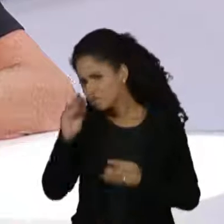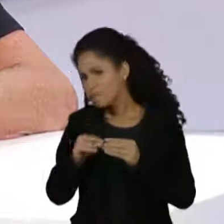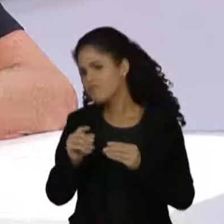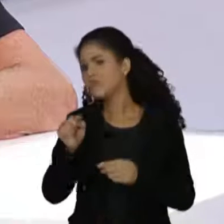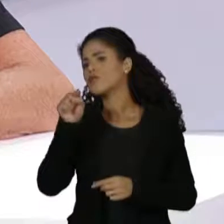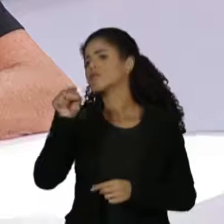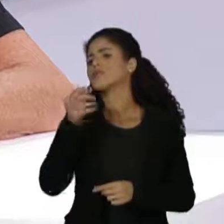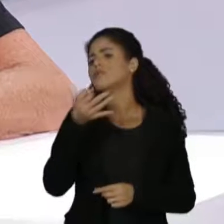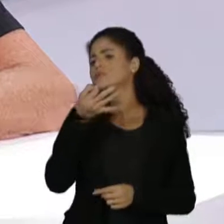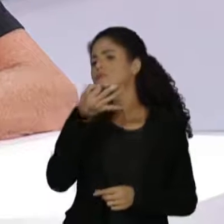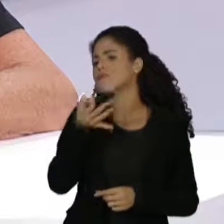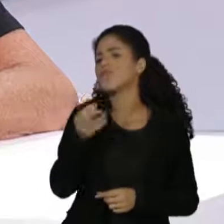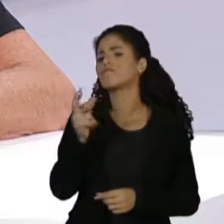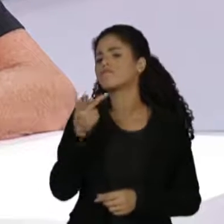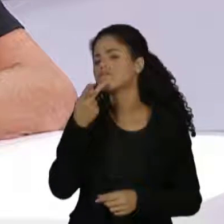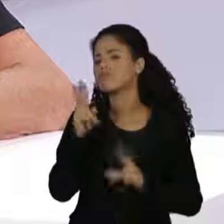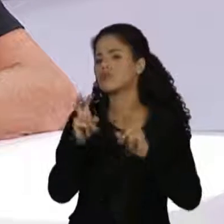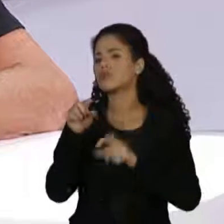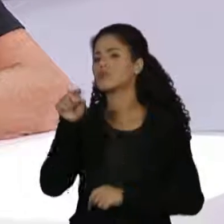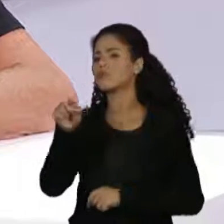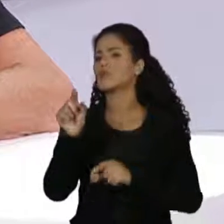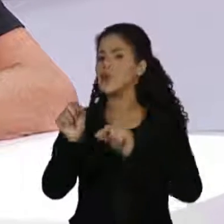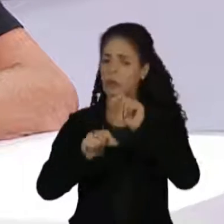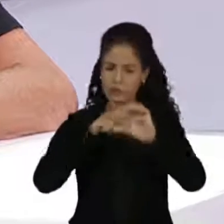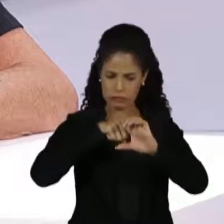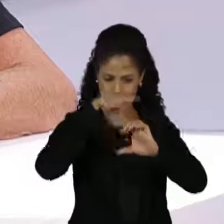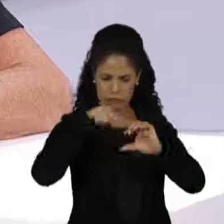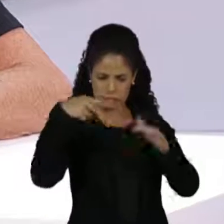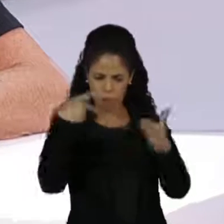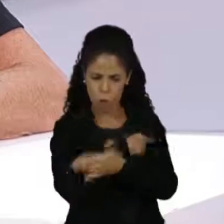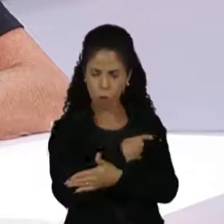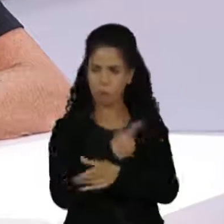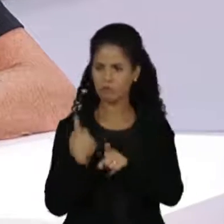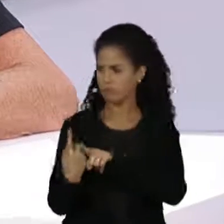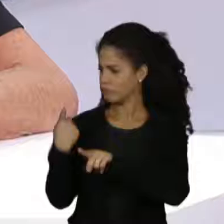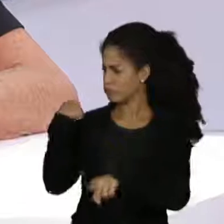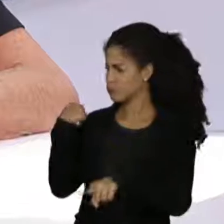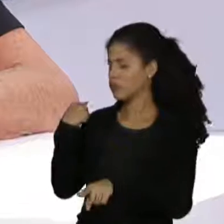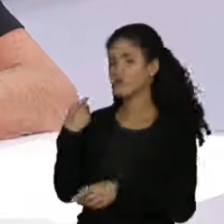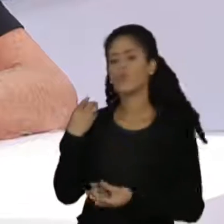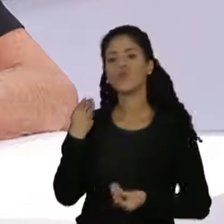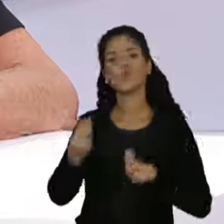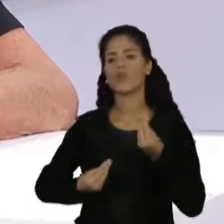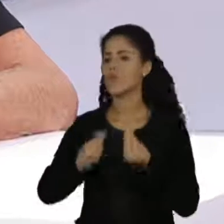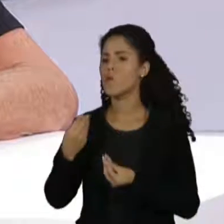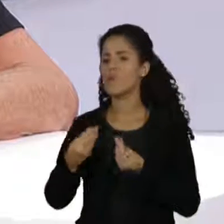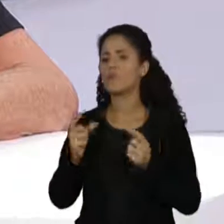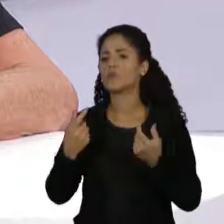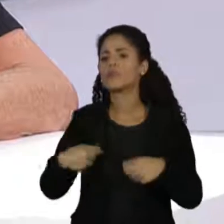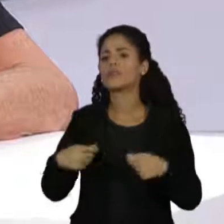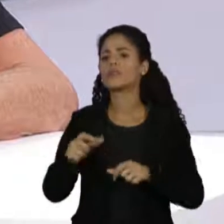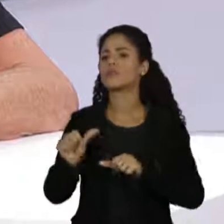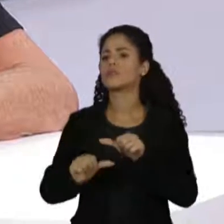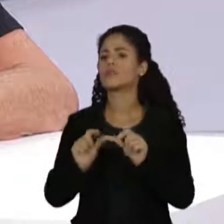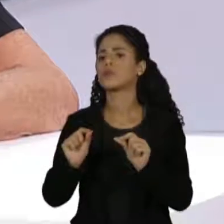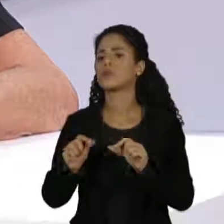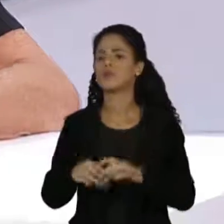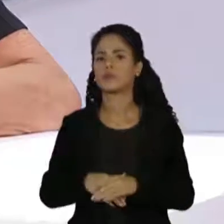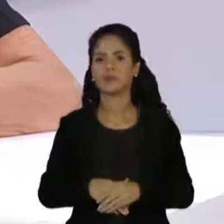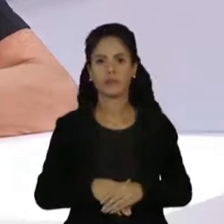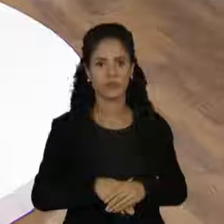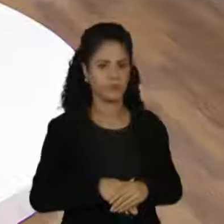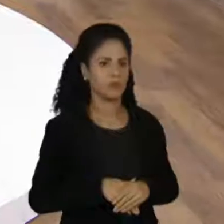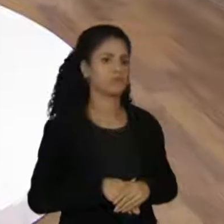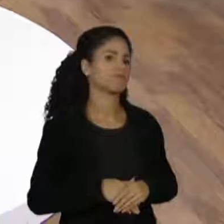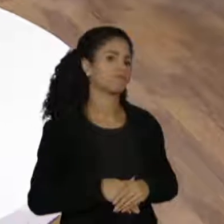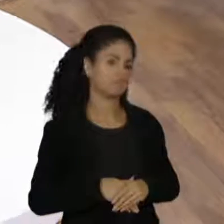você falasse um pouco sobre isso. No que a ciência errou e o que tinha que mudar na ciência? Pois é, a gente